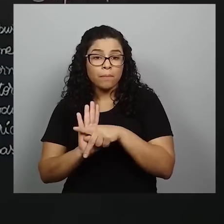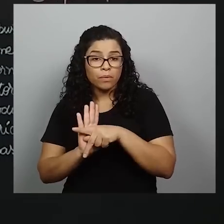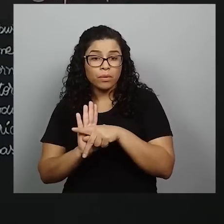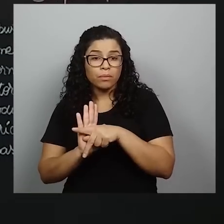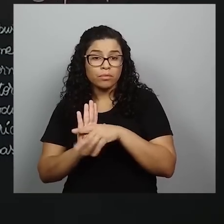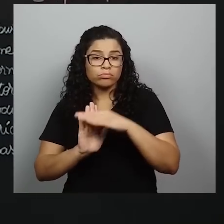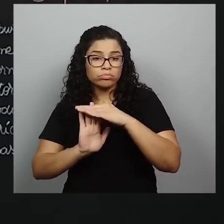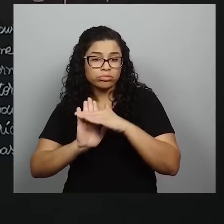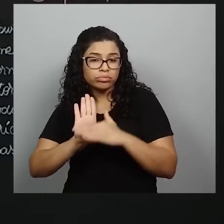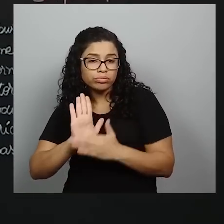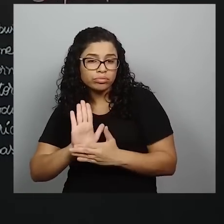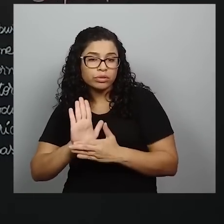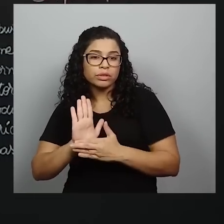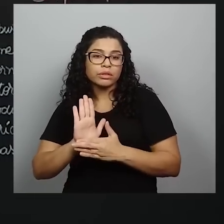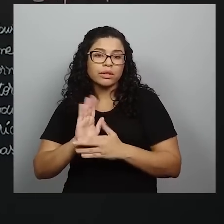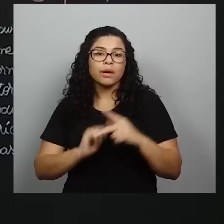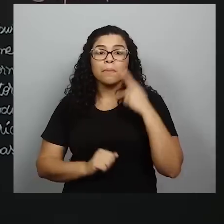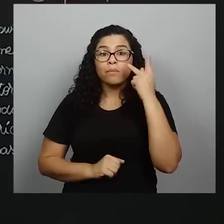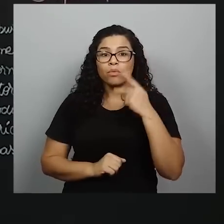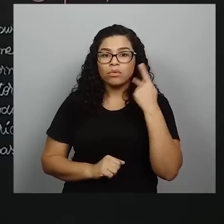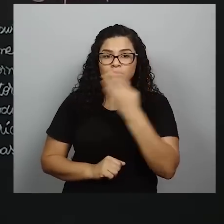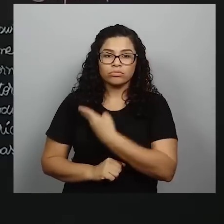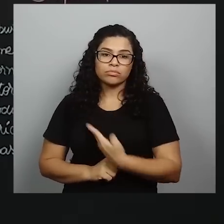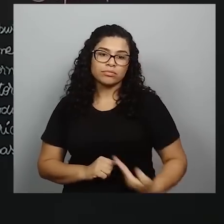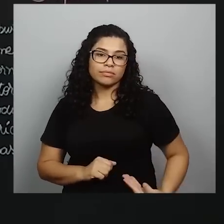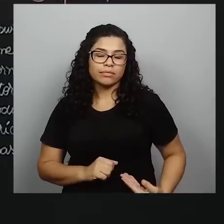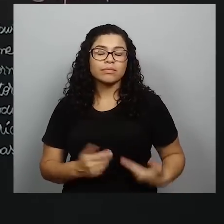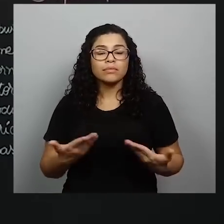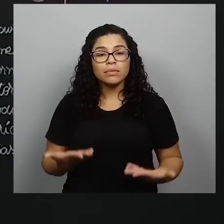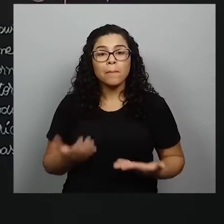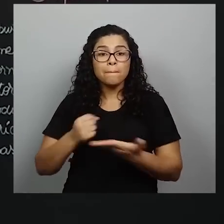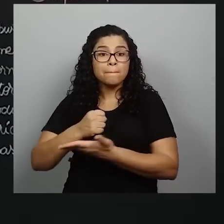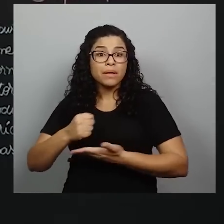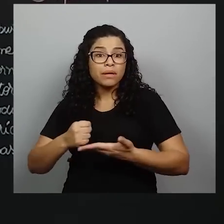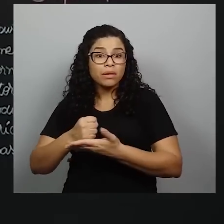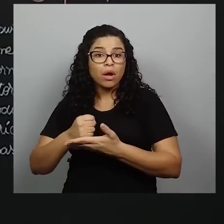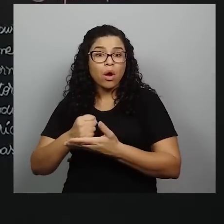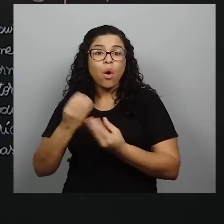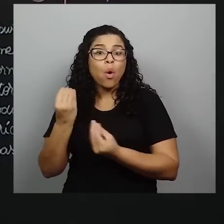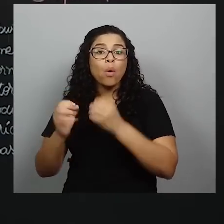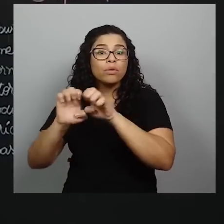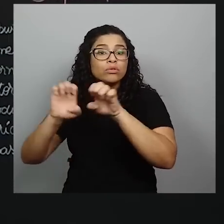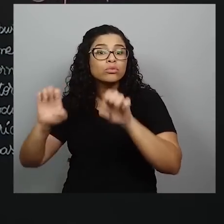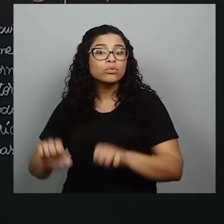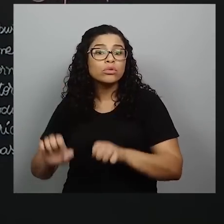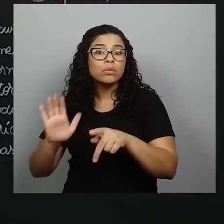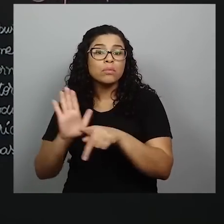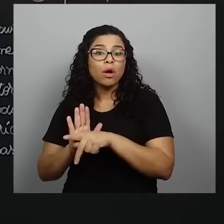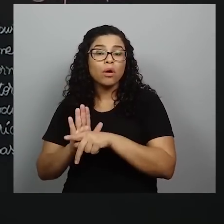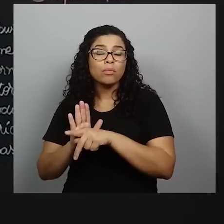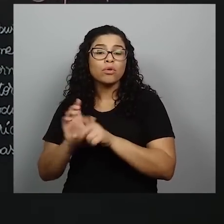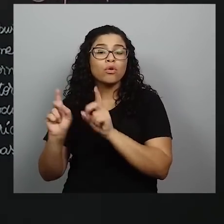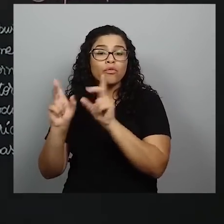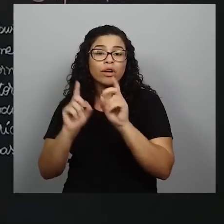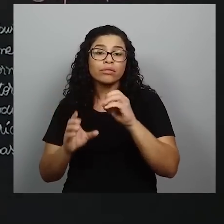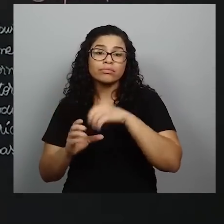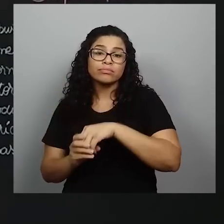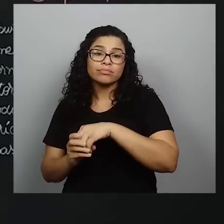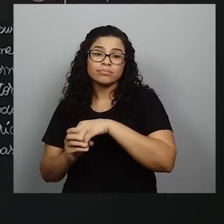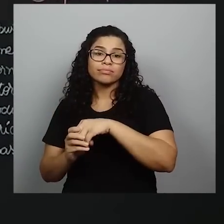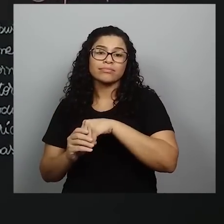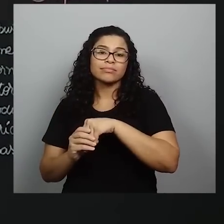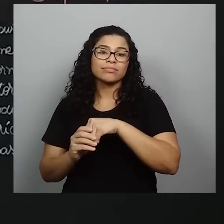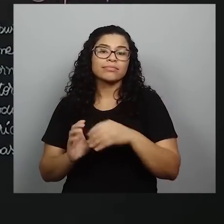governo. Então, basicamente, nós temos essa organização da estrutura do comércio interno brasileiro. Agora, o